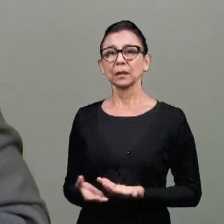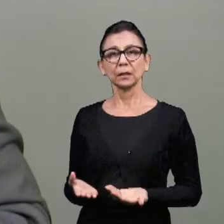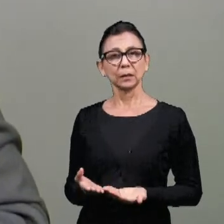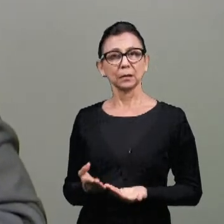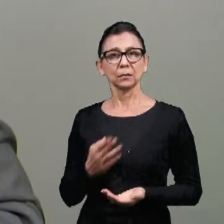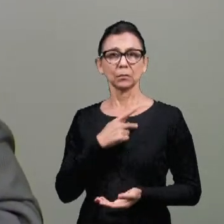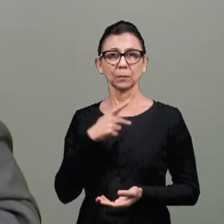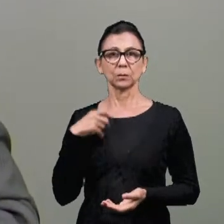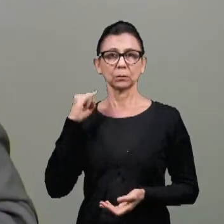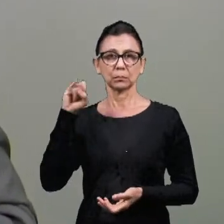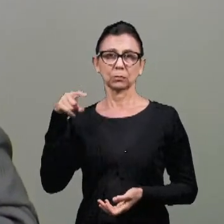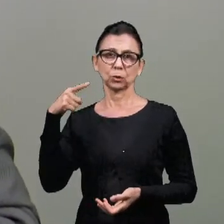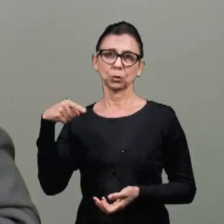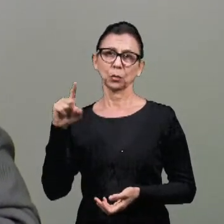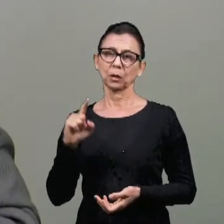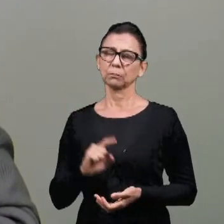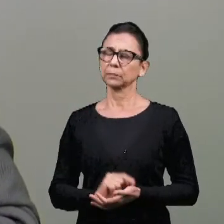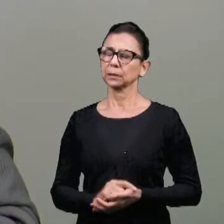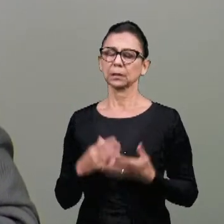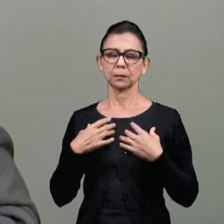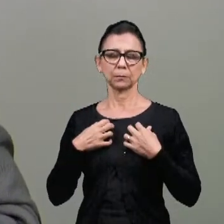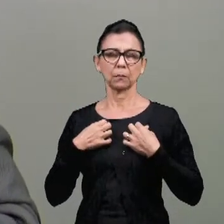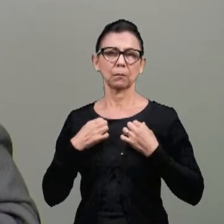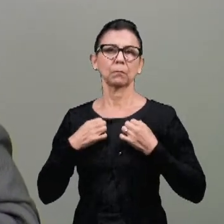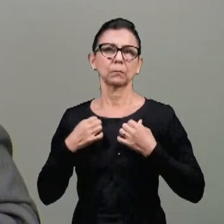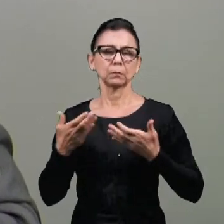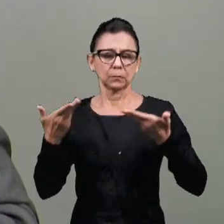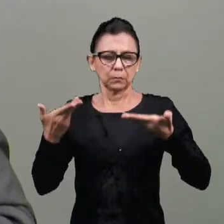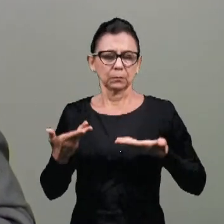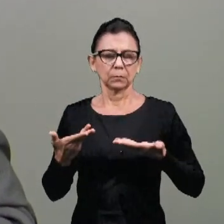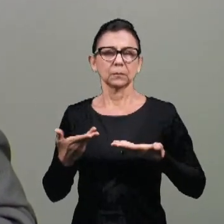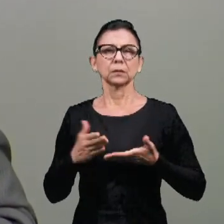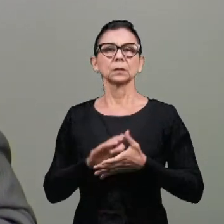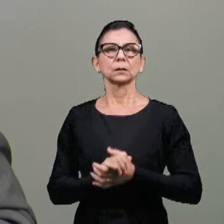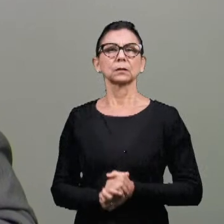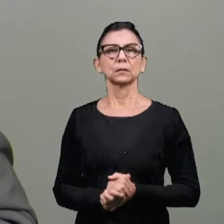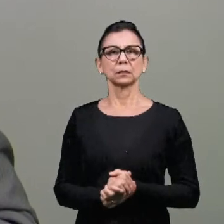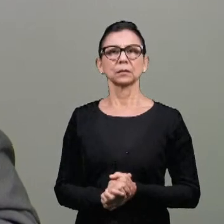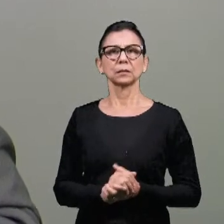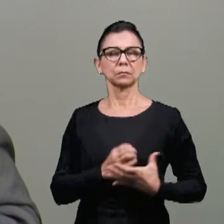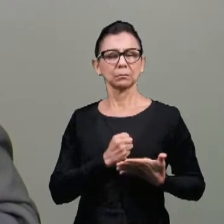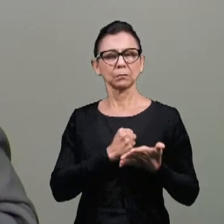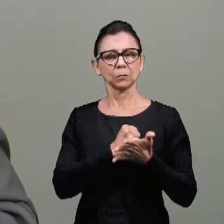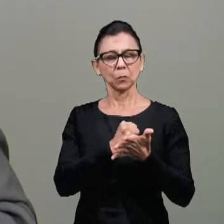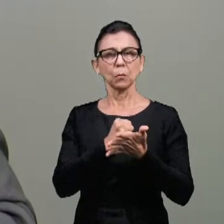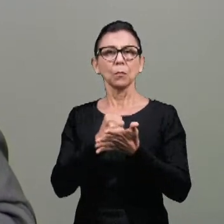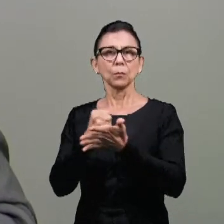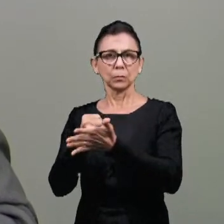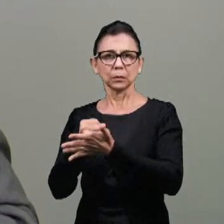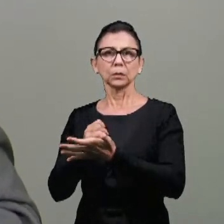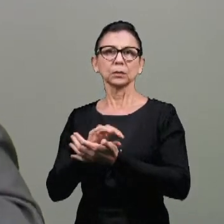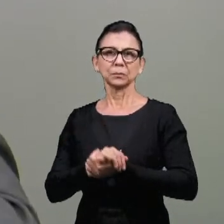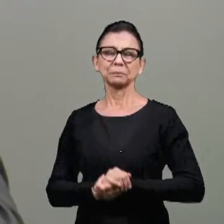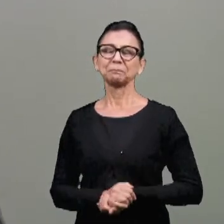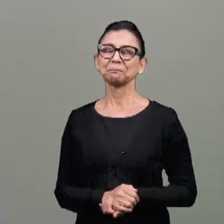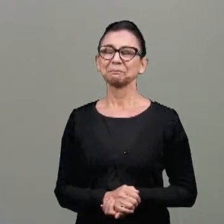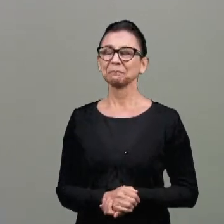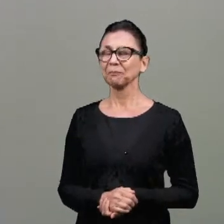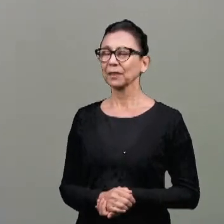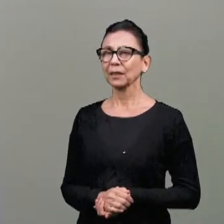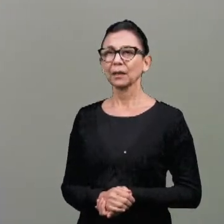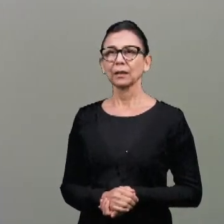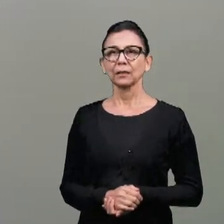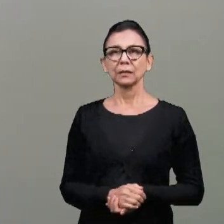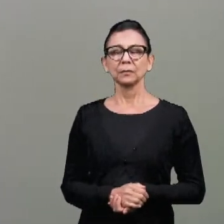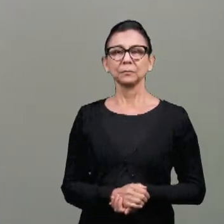sempre muito solícito, né, muito acessível para que a gente pudesse conversar sobre isso. Mas, João,